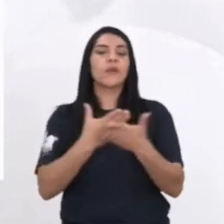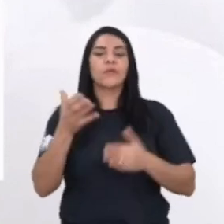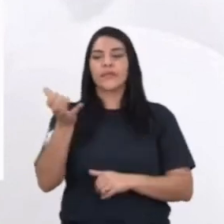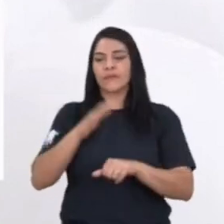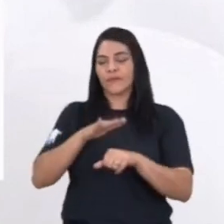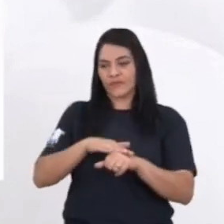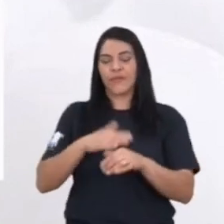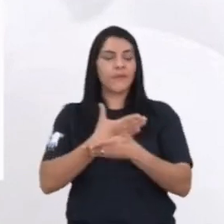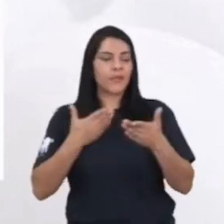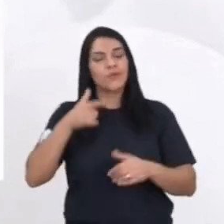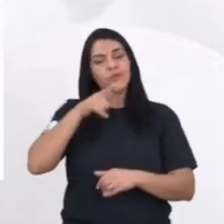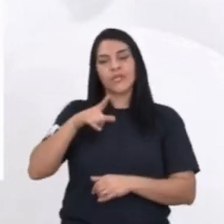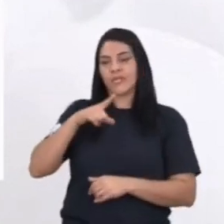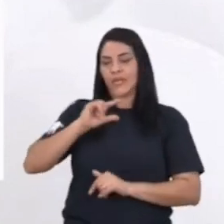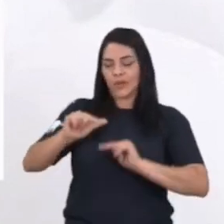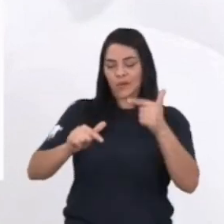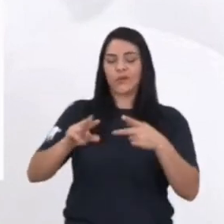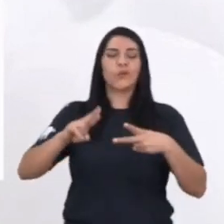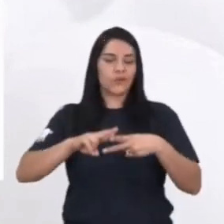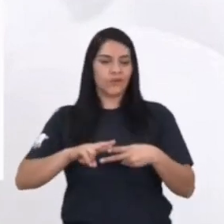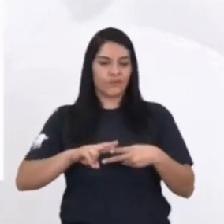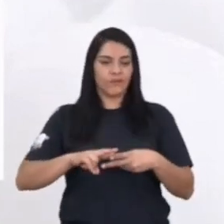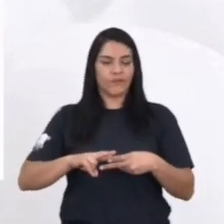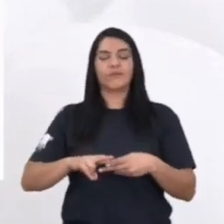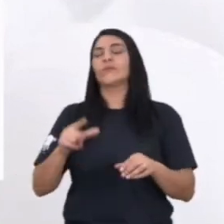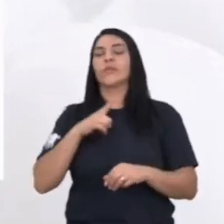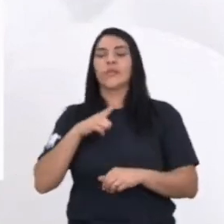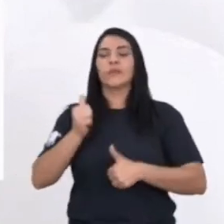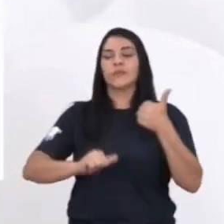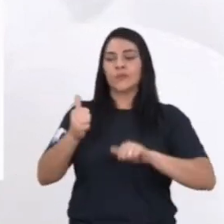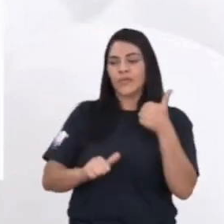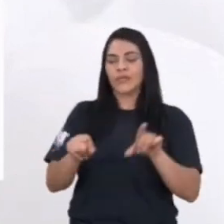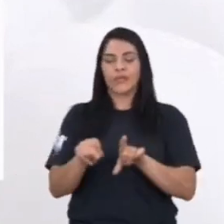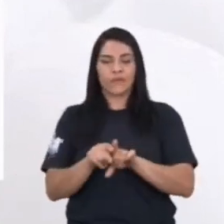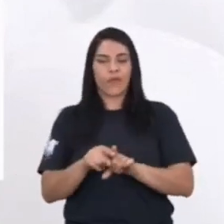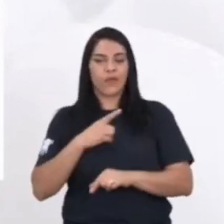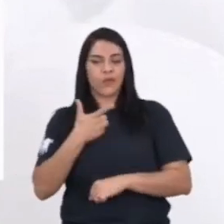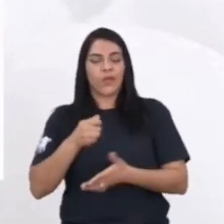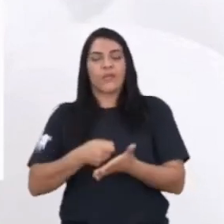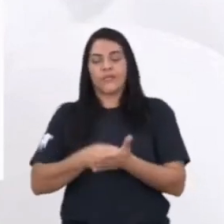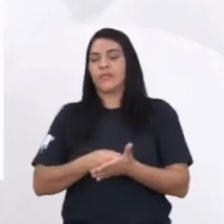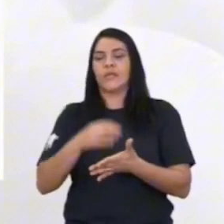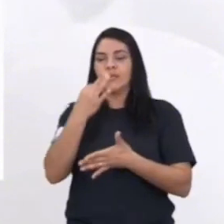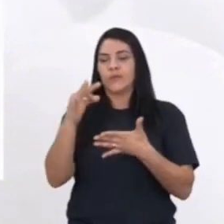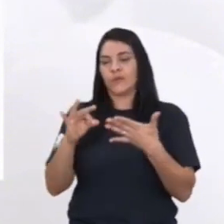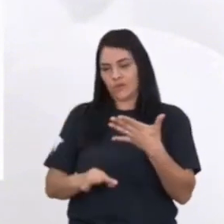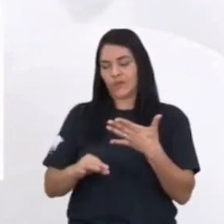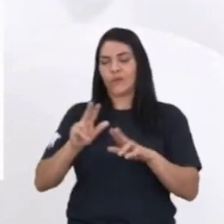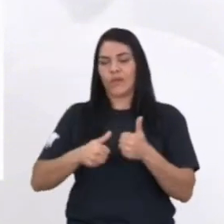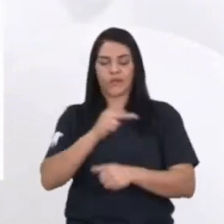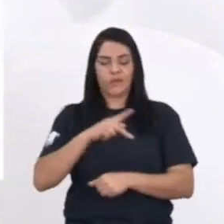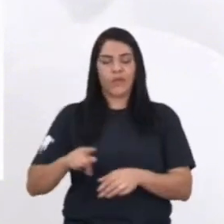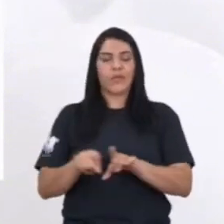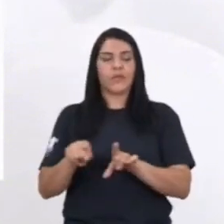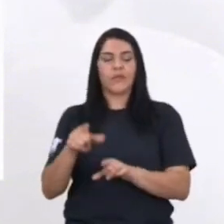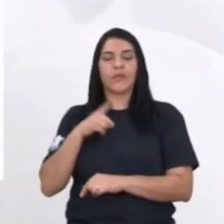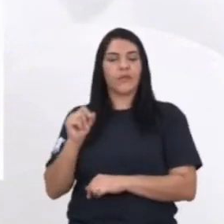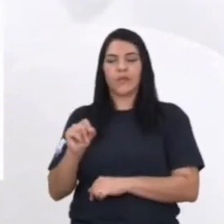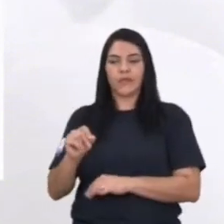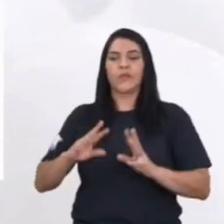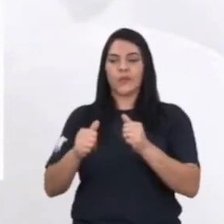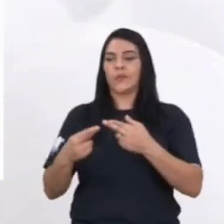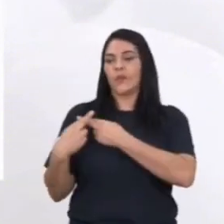isso, né? Então, pra gente poder ter aqui outros recursos de instrumentalizar essa avaliação, né, que não exijam ali essa correção ou por parte do professor, que já, enfim, tem ali os seus